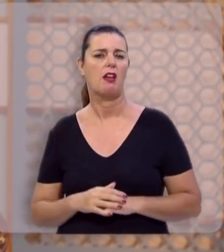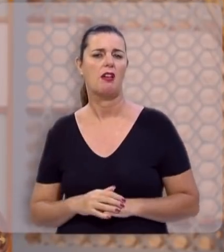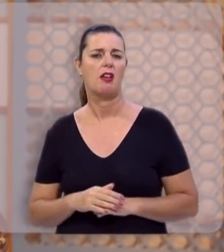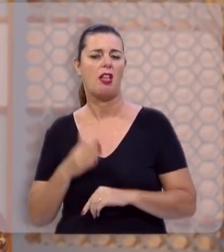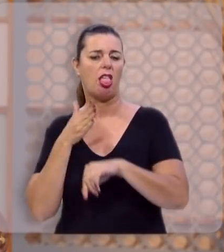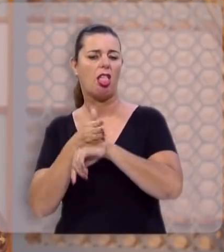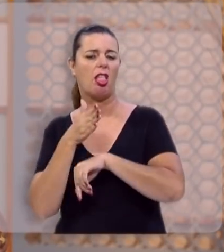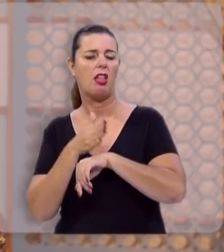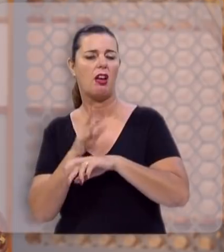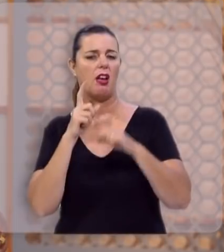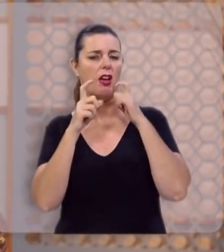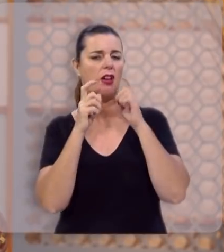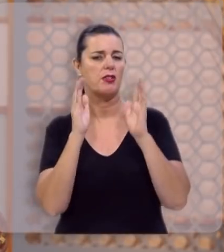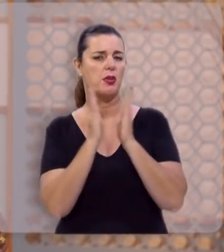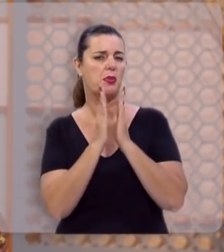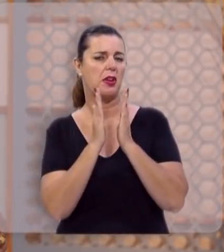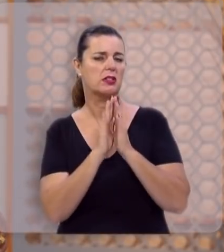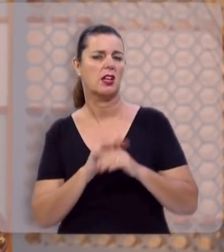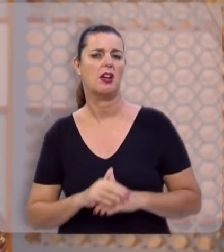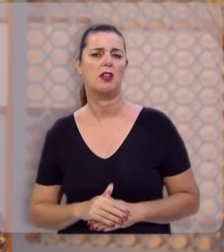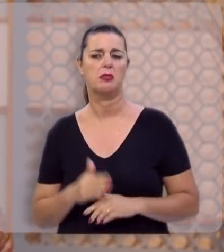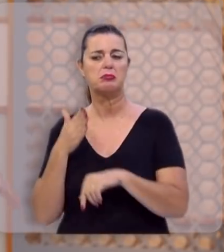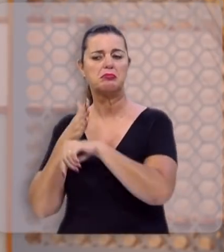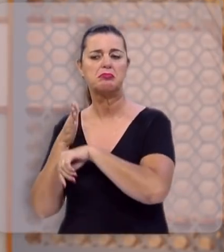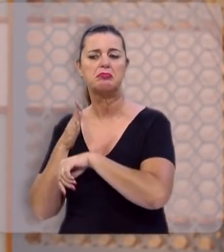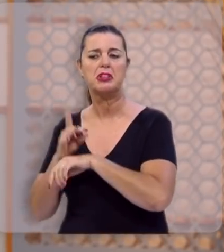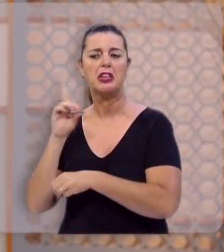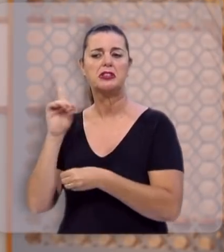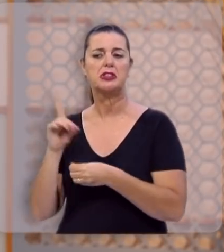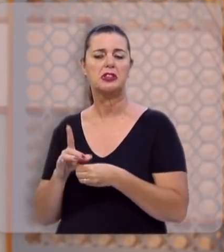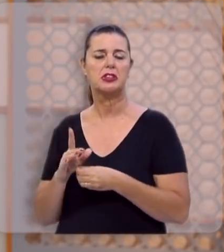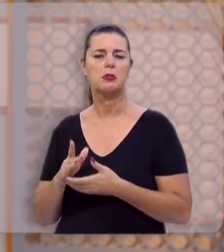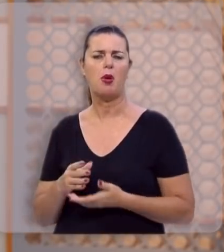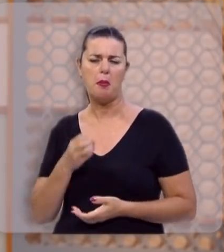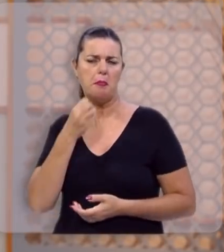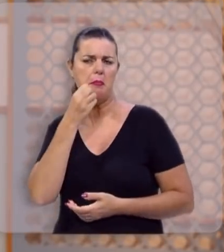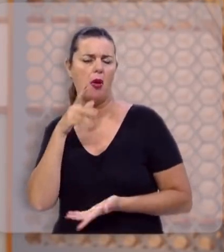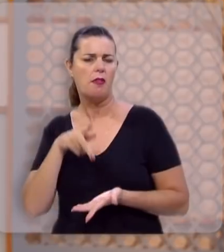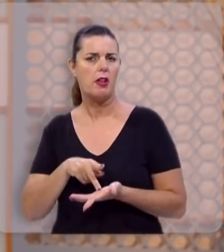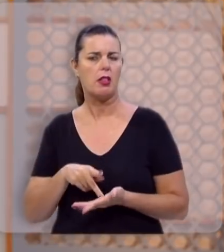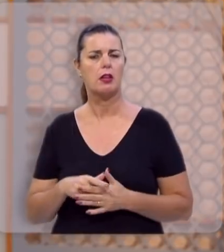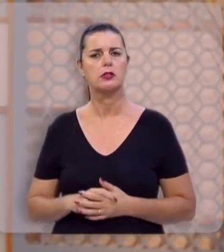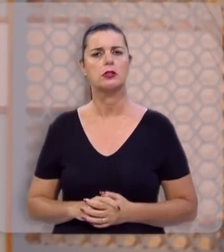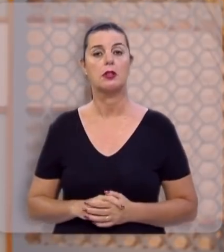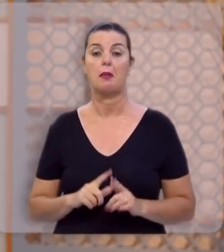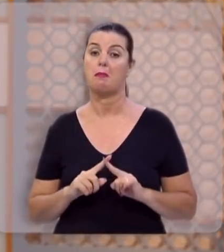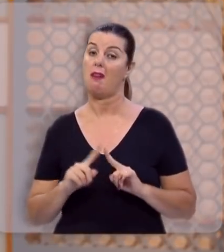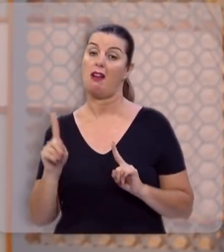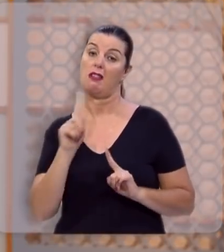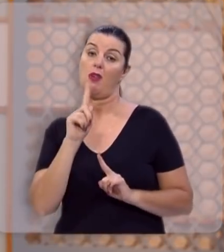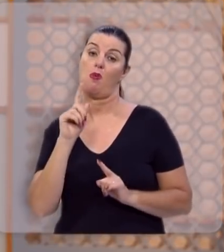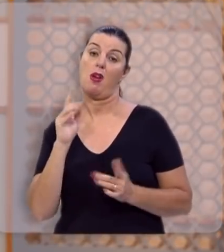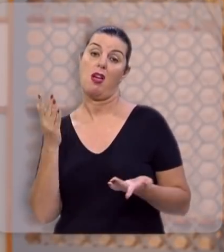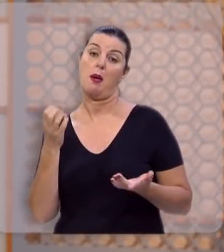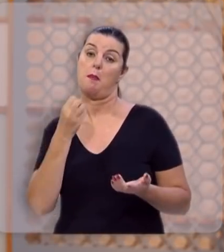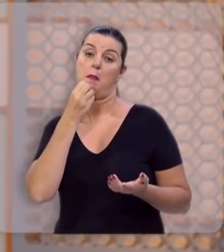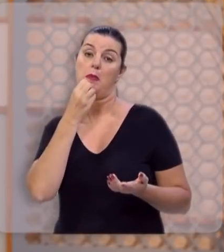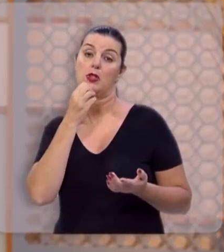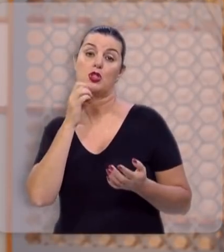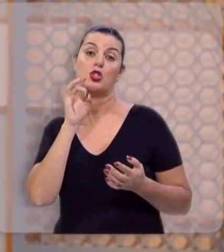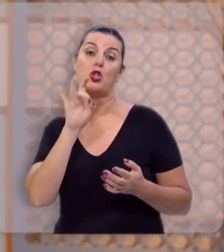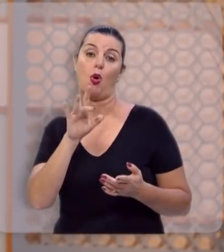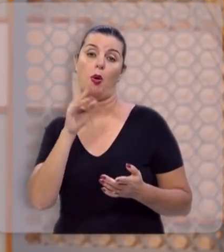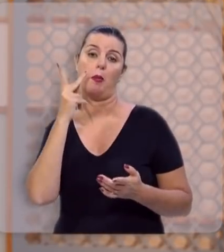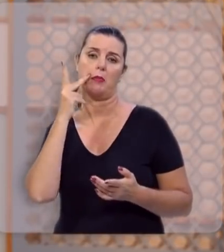frequentar as reuniões de oração, ser dizimista, tudo isso é muito bom, mas não é suficiente para a